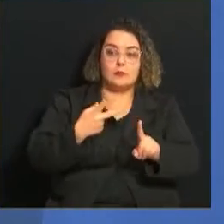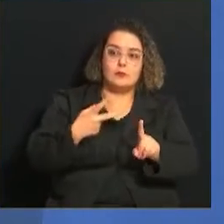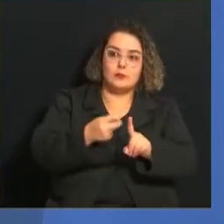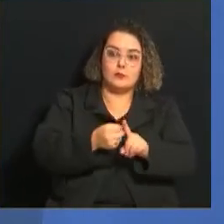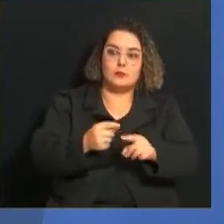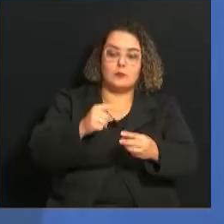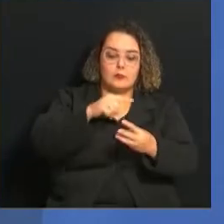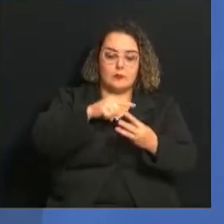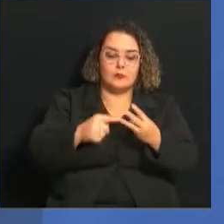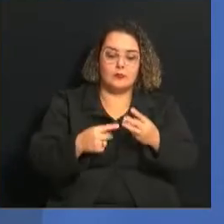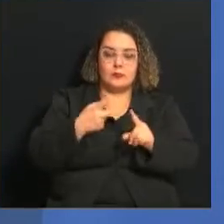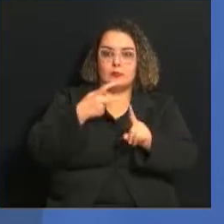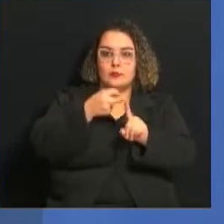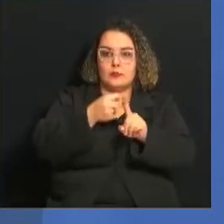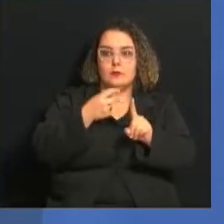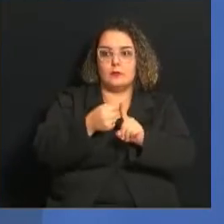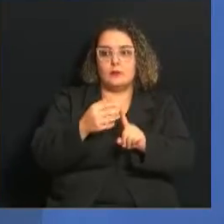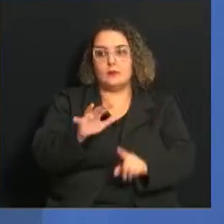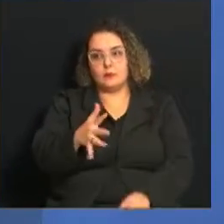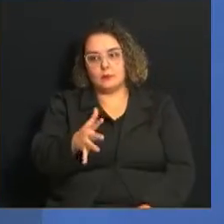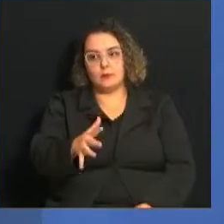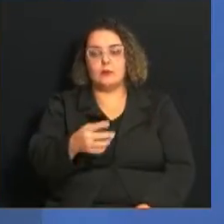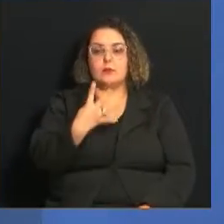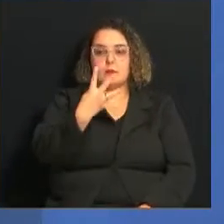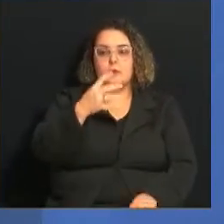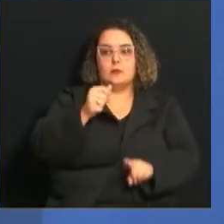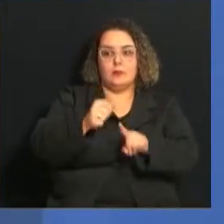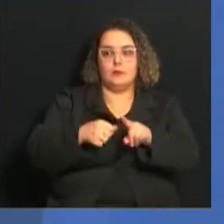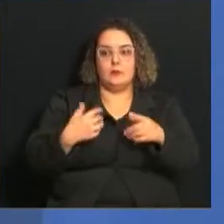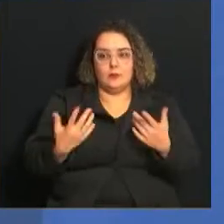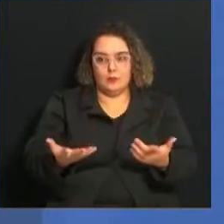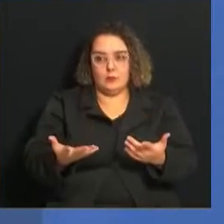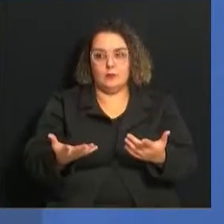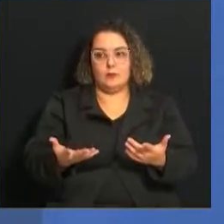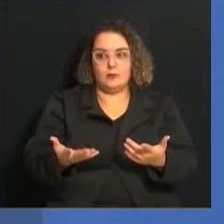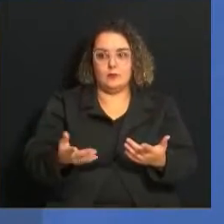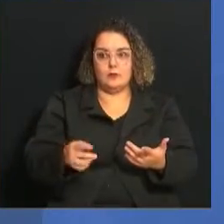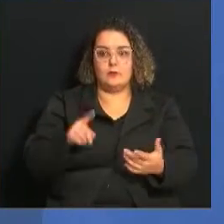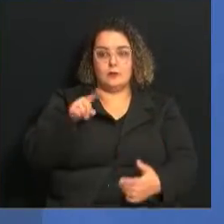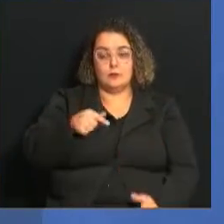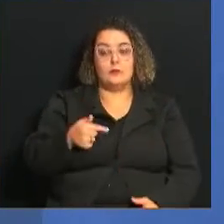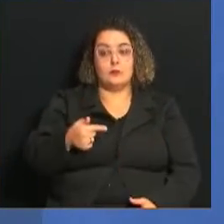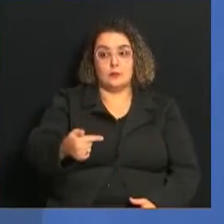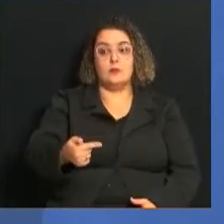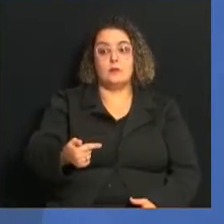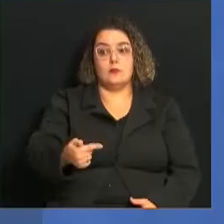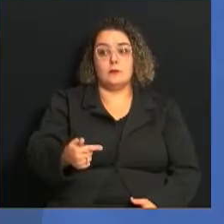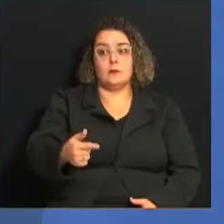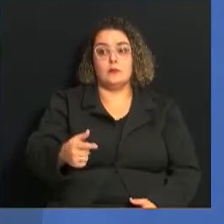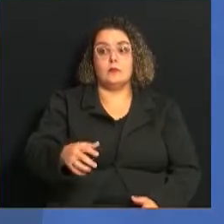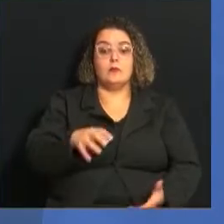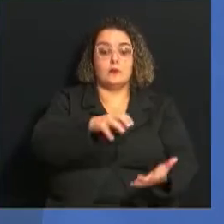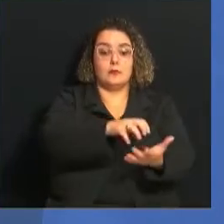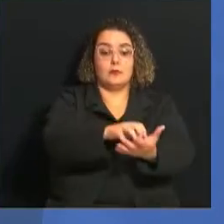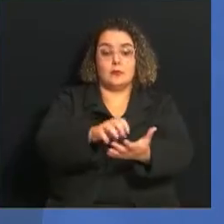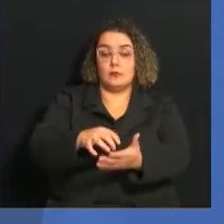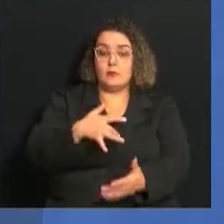3ª dose pelo menos há 4 meses. Então, esta semana a gente tem os centros de saúde da